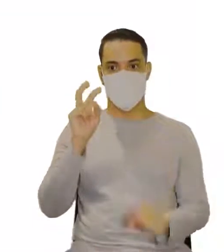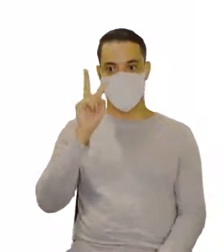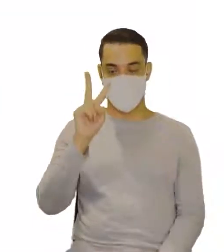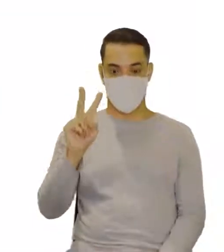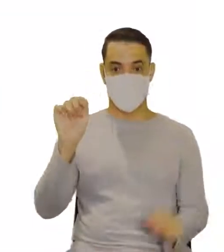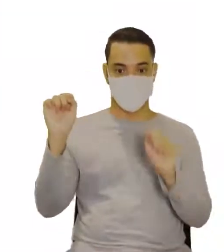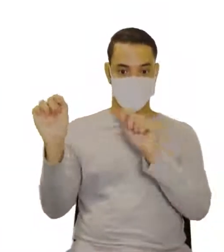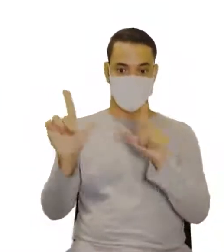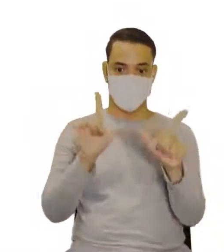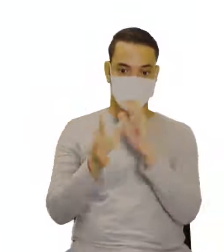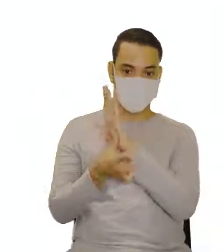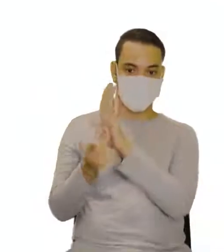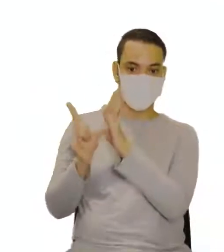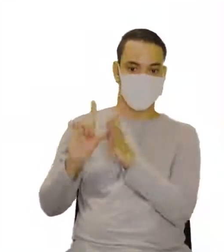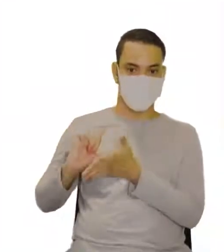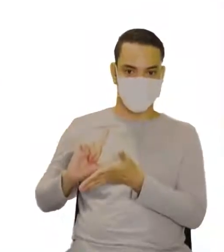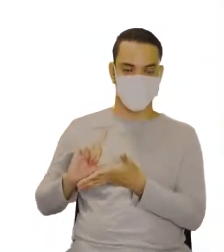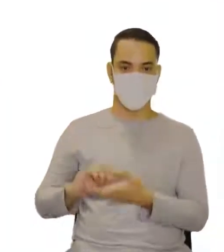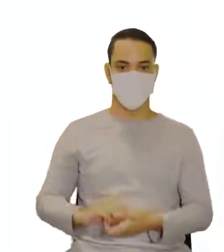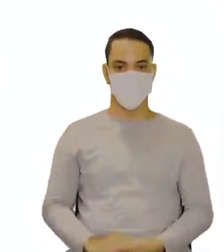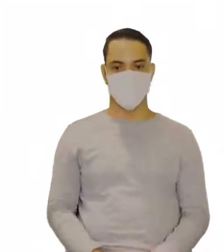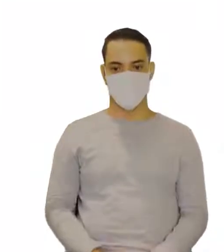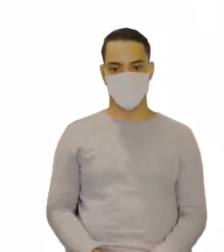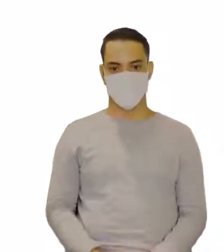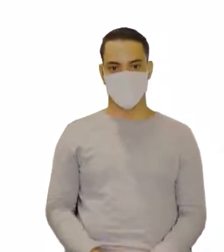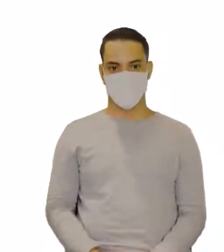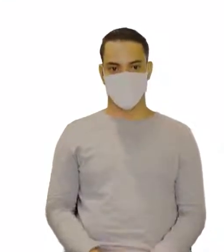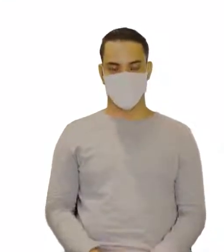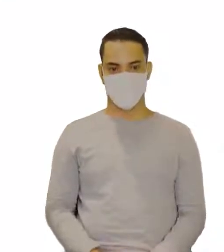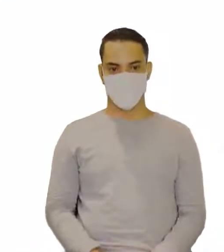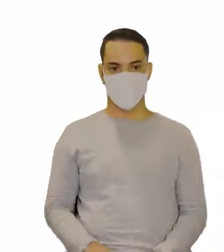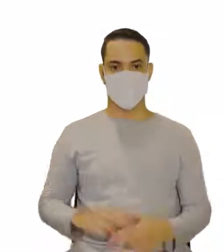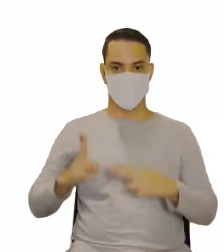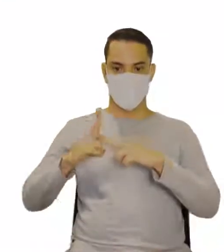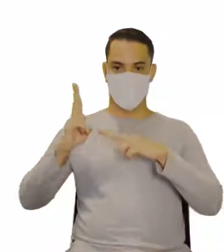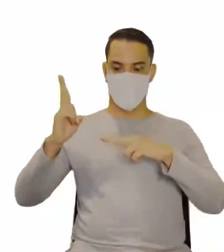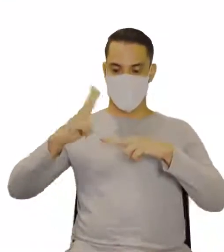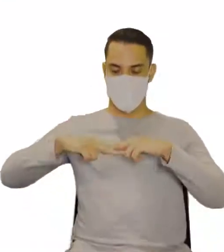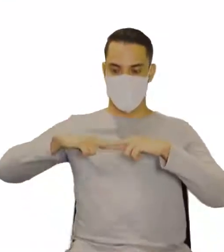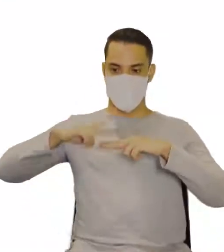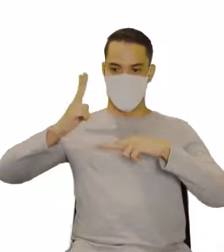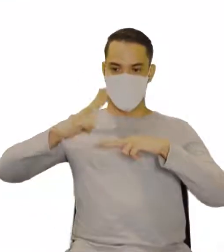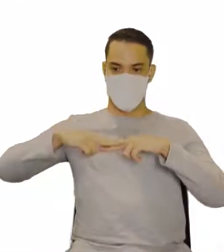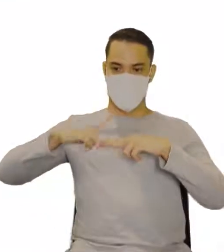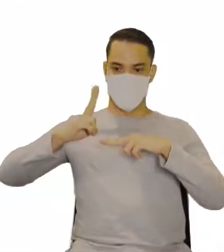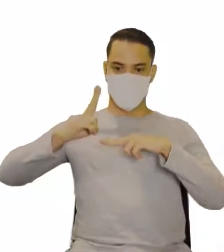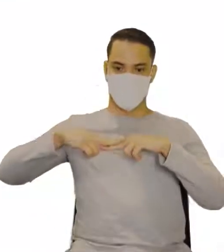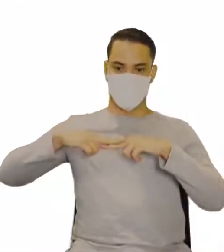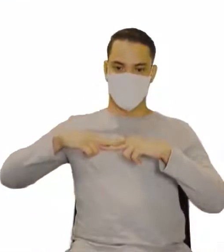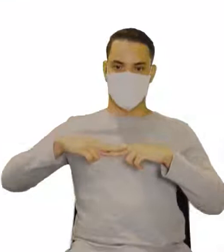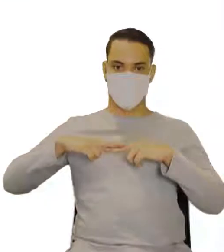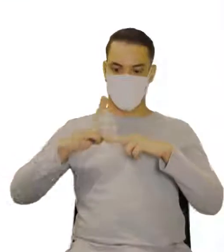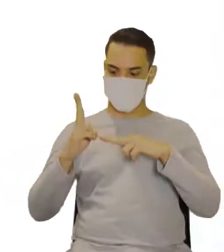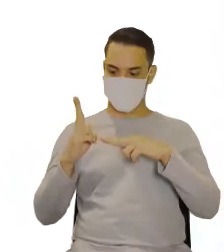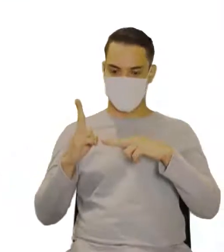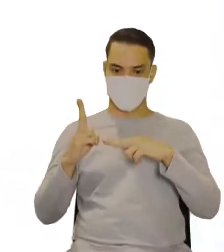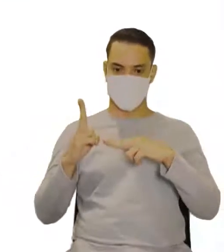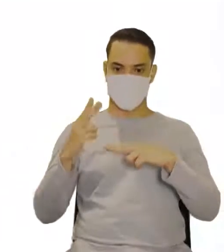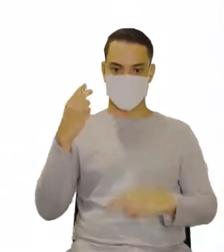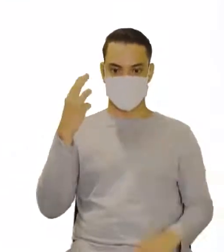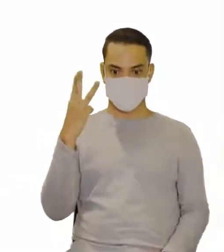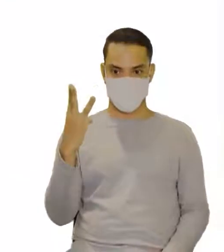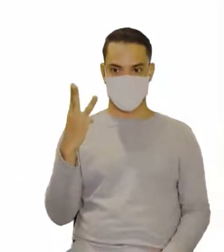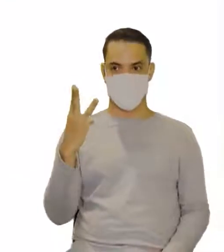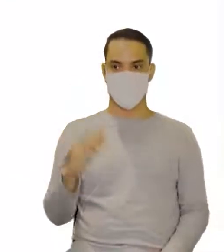anterior, deixa eu colocar aqui. Olha só, chave aberta 10 de corrente, 3 de resistência,